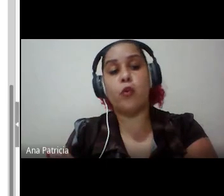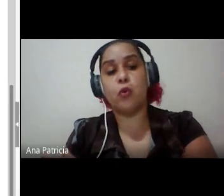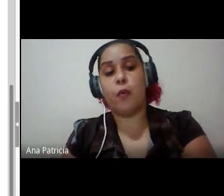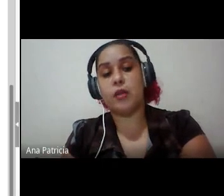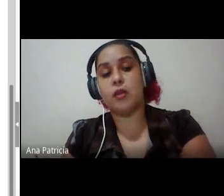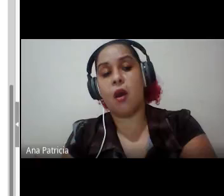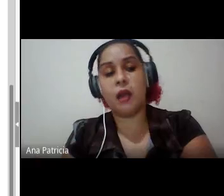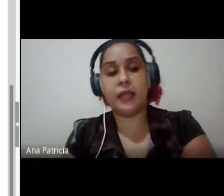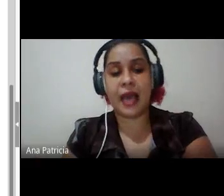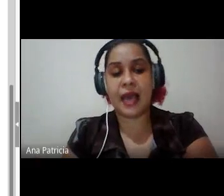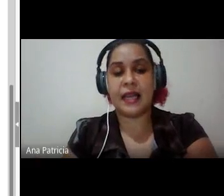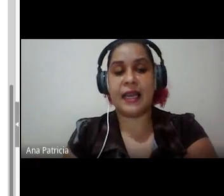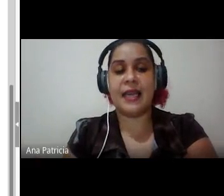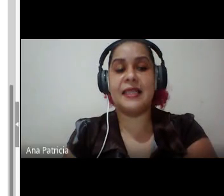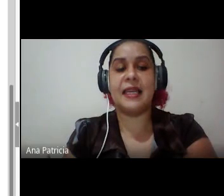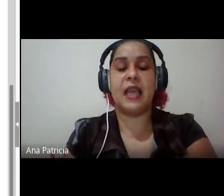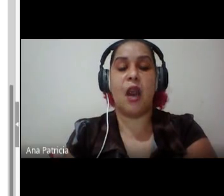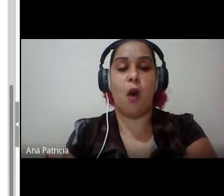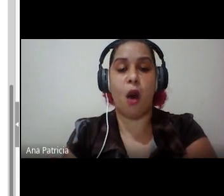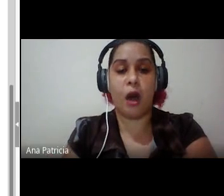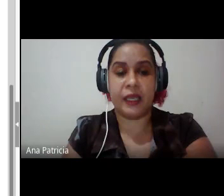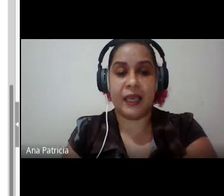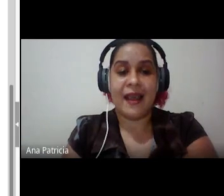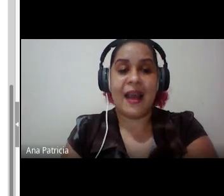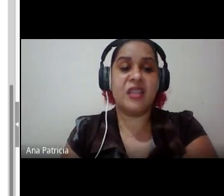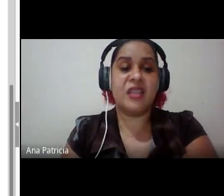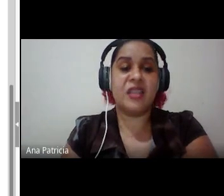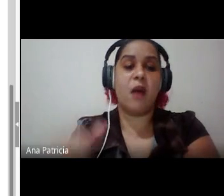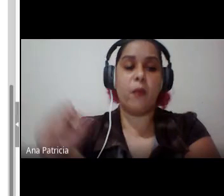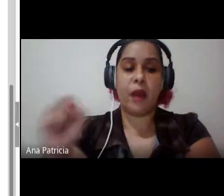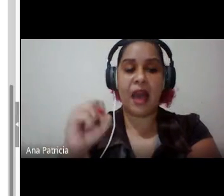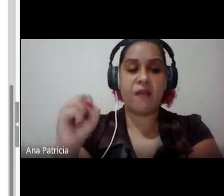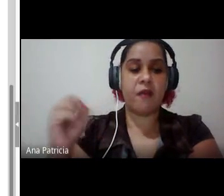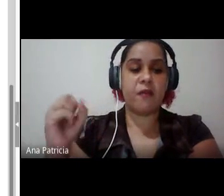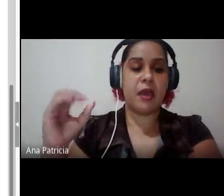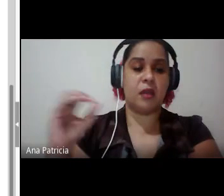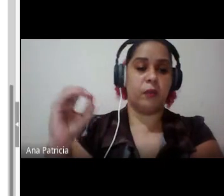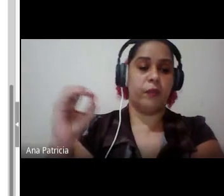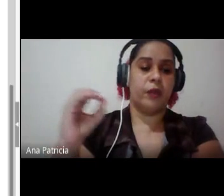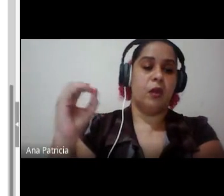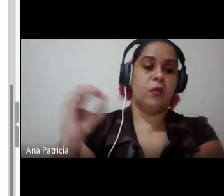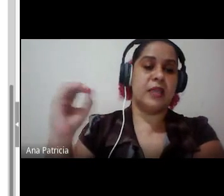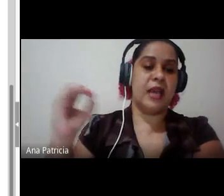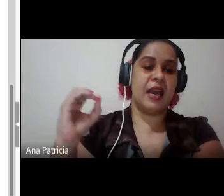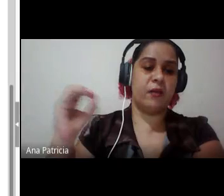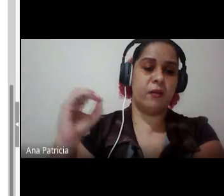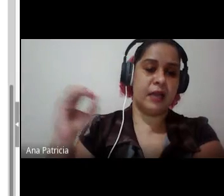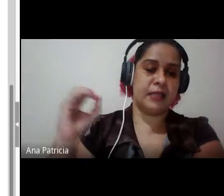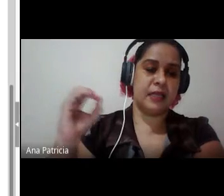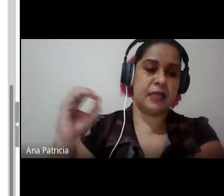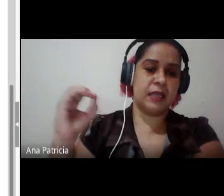for os números ordinais, aqueles que indicam ordem, a gente dá um leve movimento. O